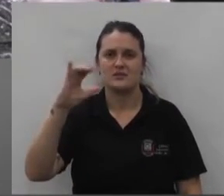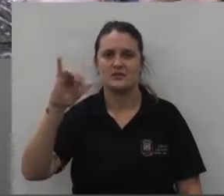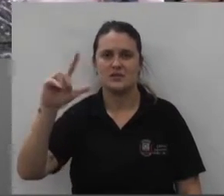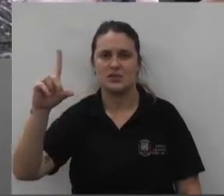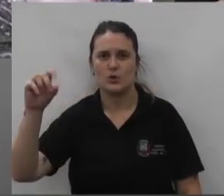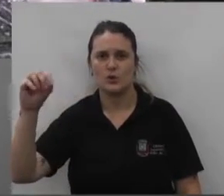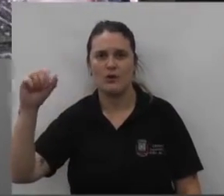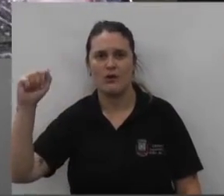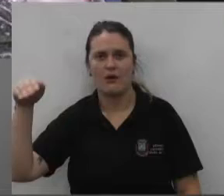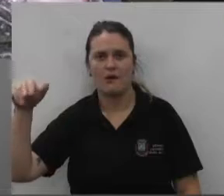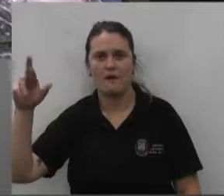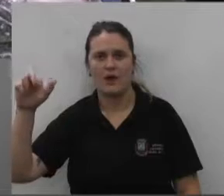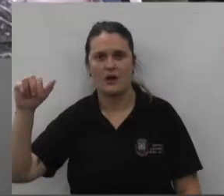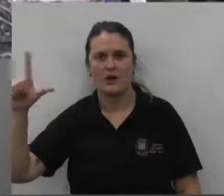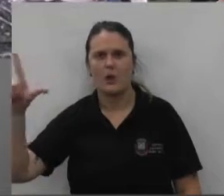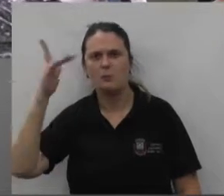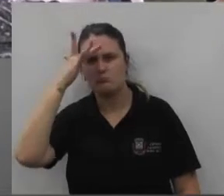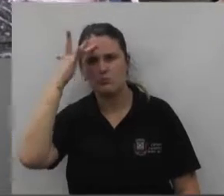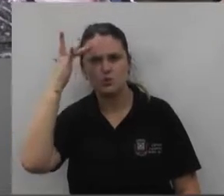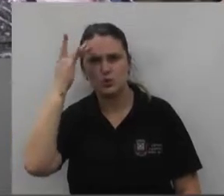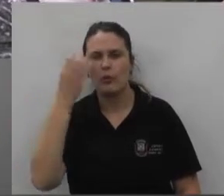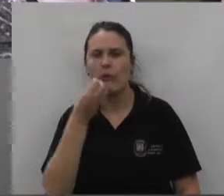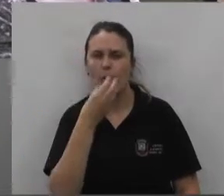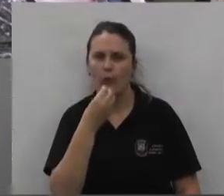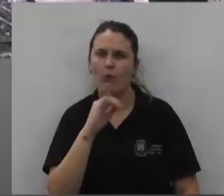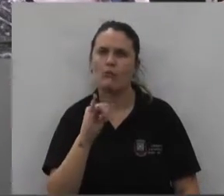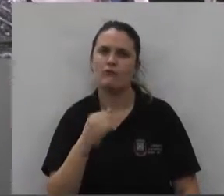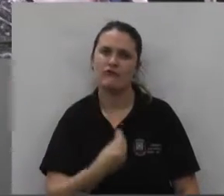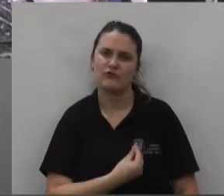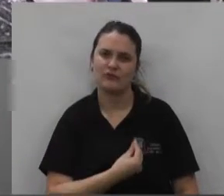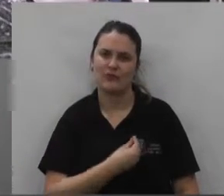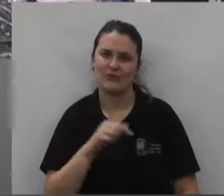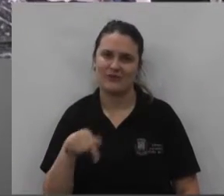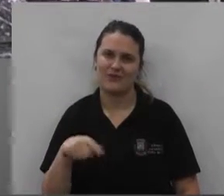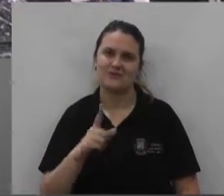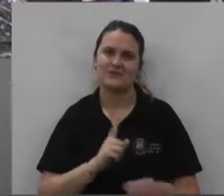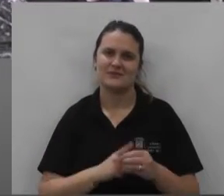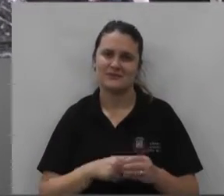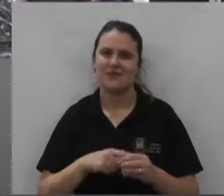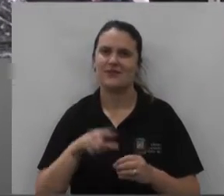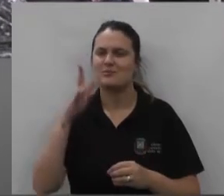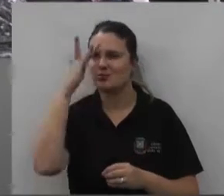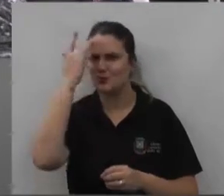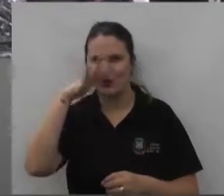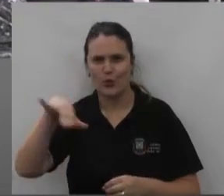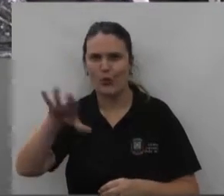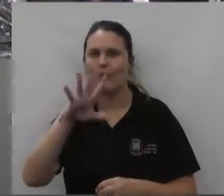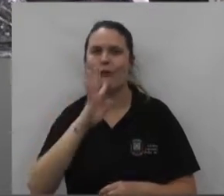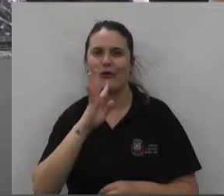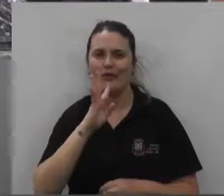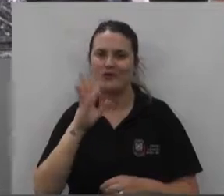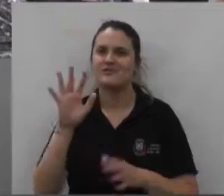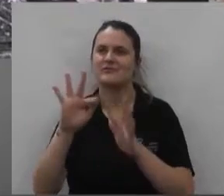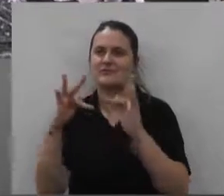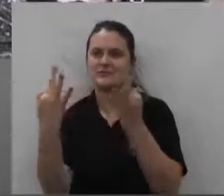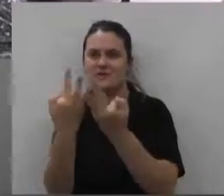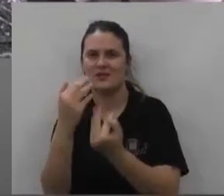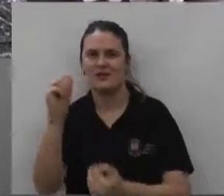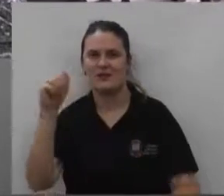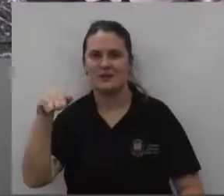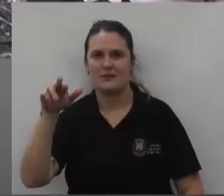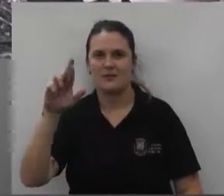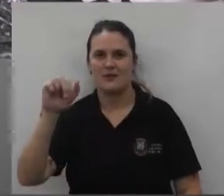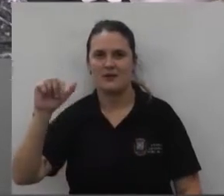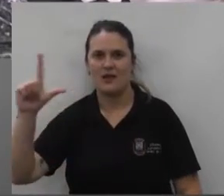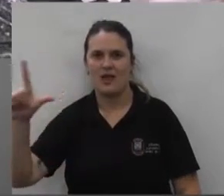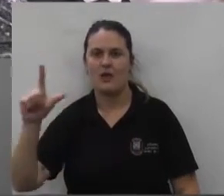Amaral, uma pessoa do bem, que viveu aqui na nossa cidade, quem que não conhecia ele, e toda a família Amaral que se encontra aqui, a minha